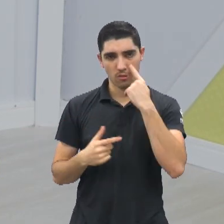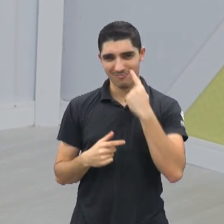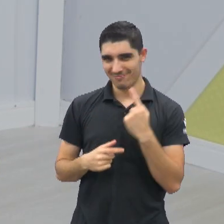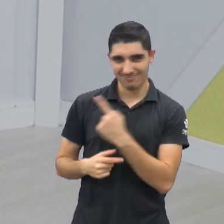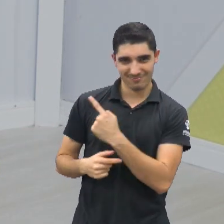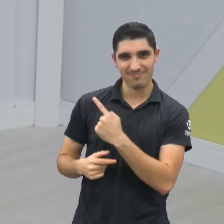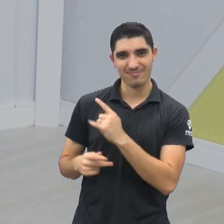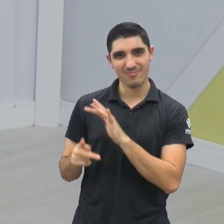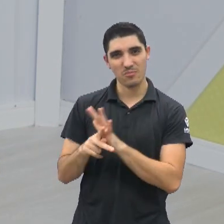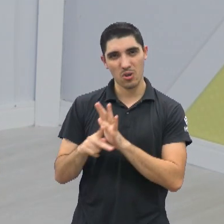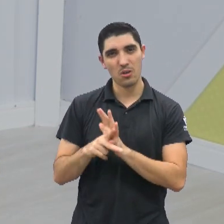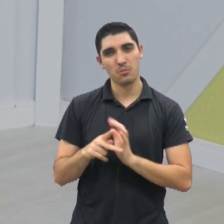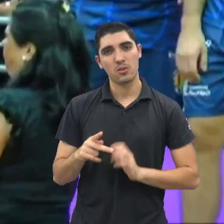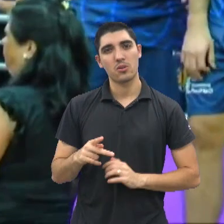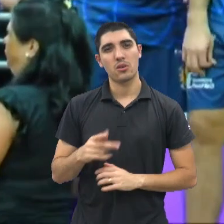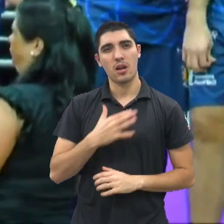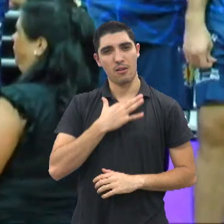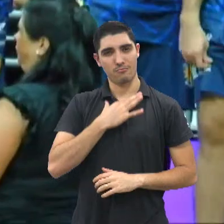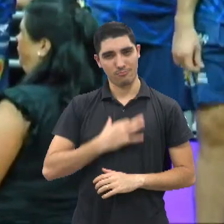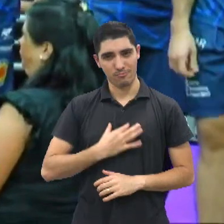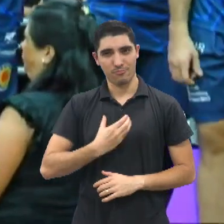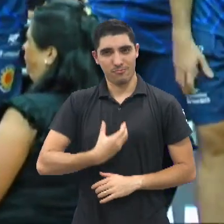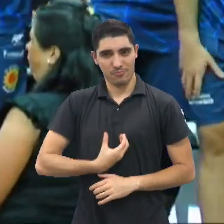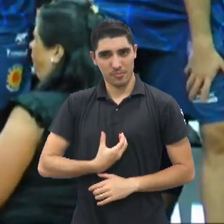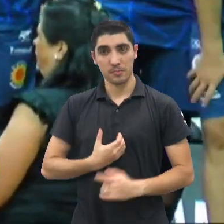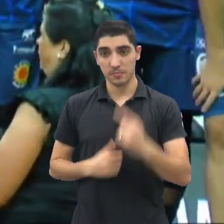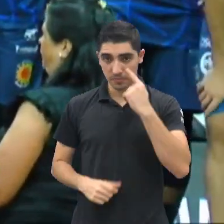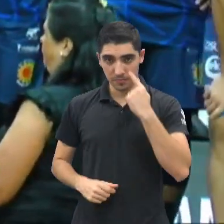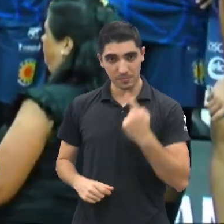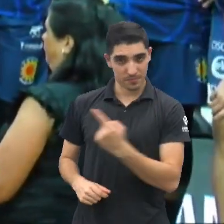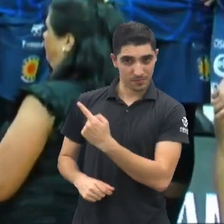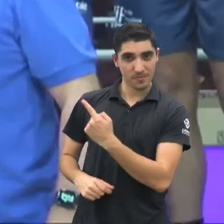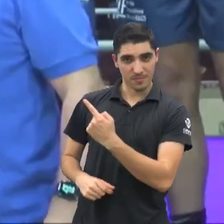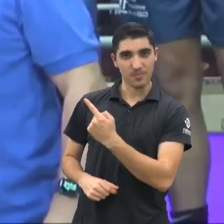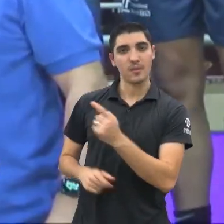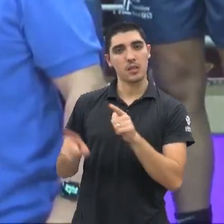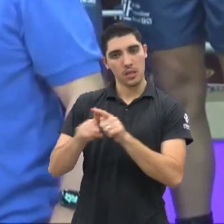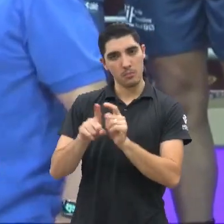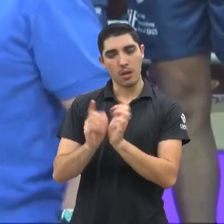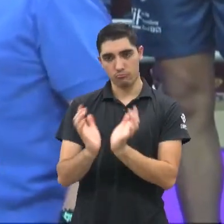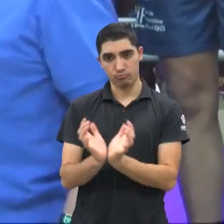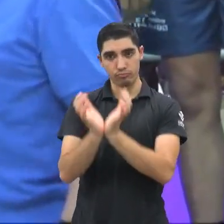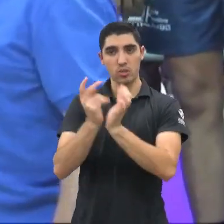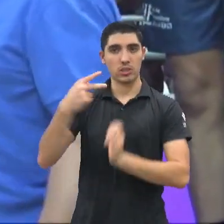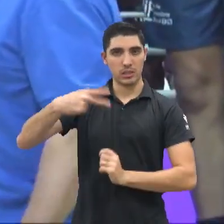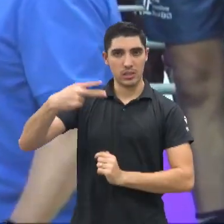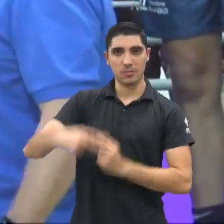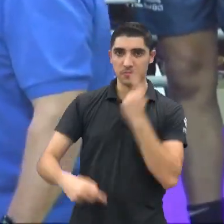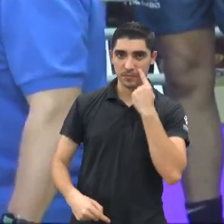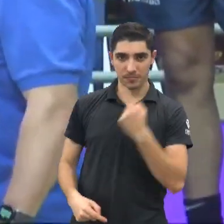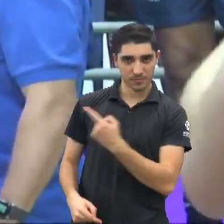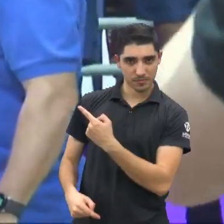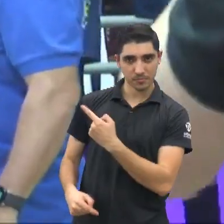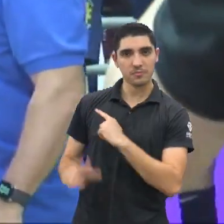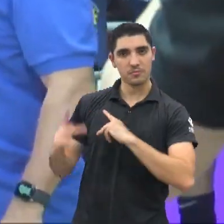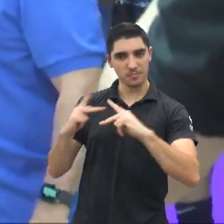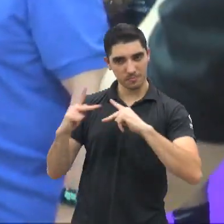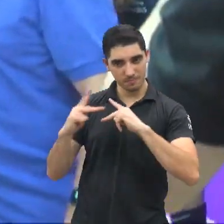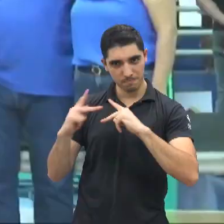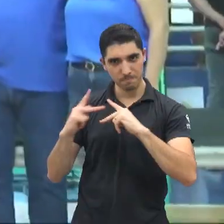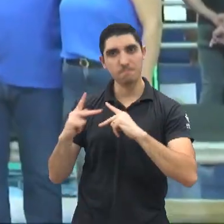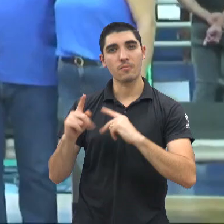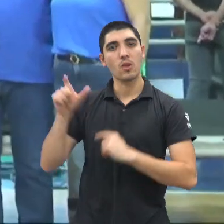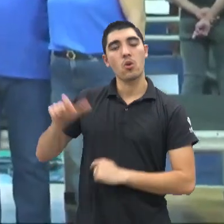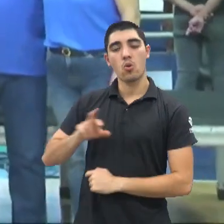Valeu Mateus tinha até esquecido tá aí a entrega aí da das medalhas e também do troféu de vice-campeão pra equipe do São José e o Ruivo